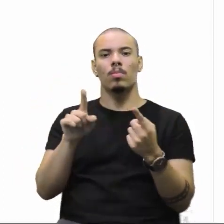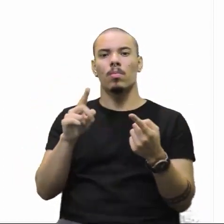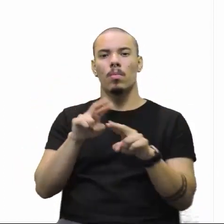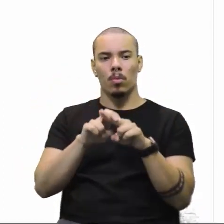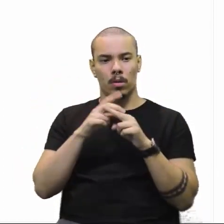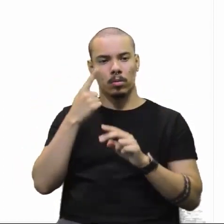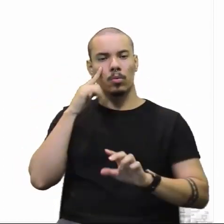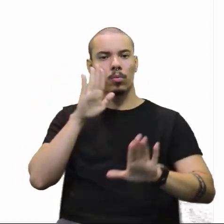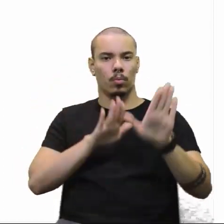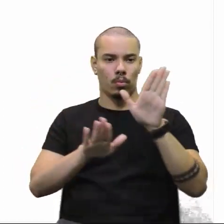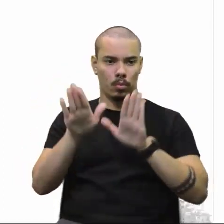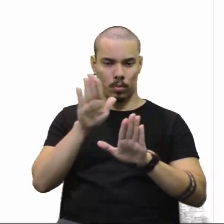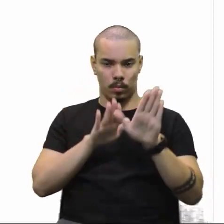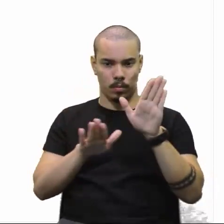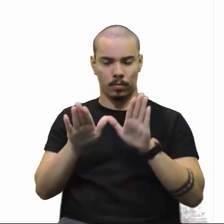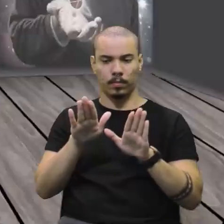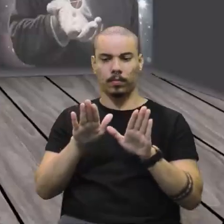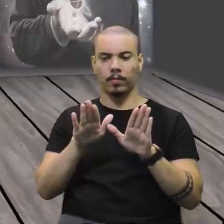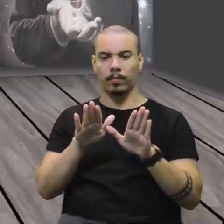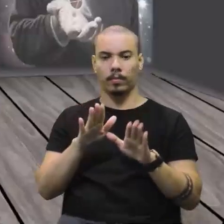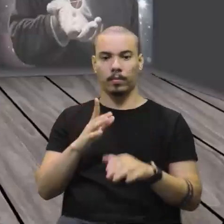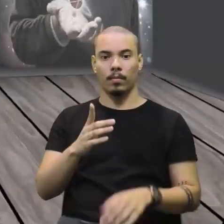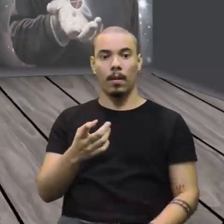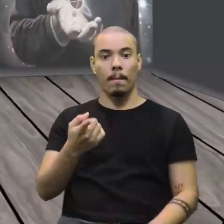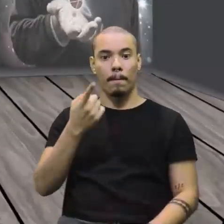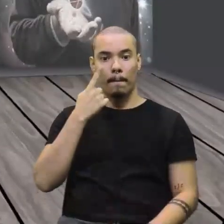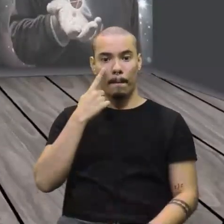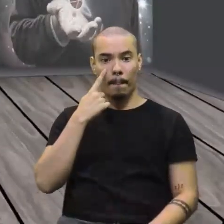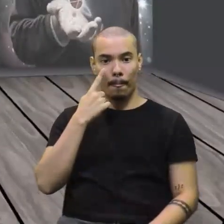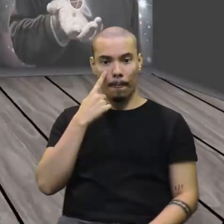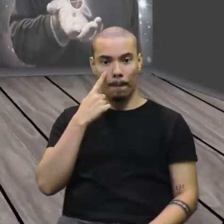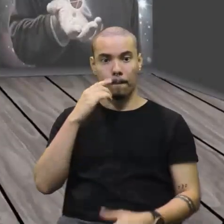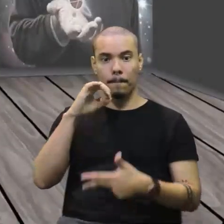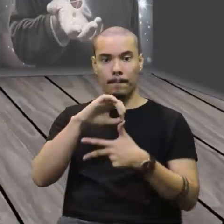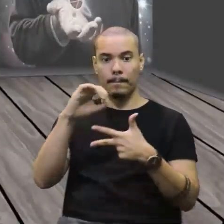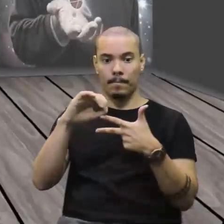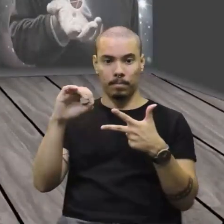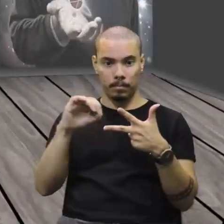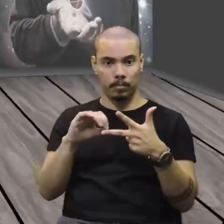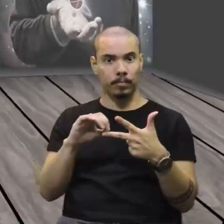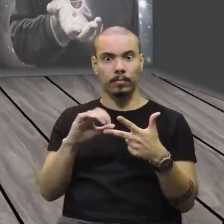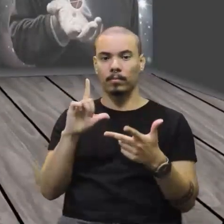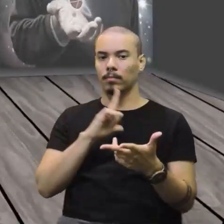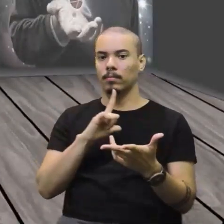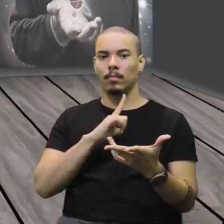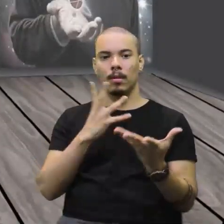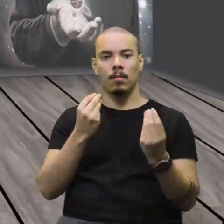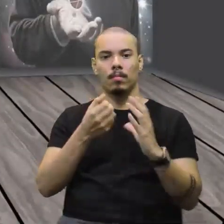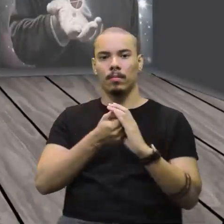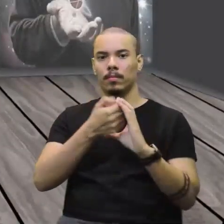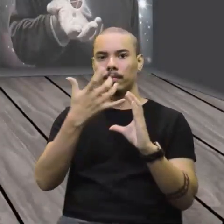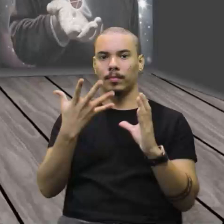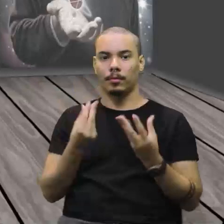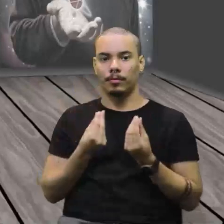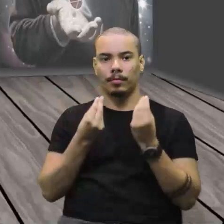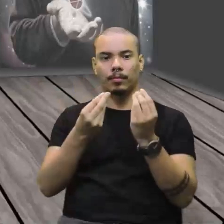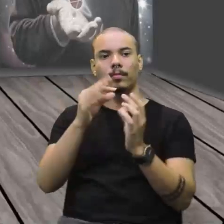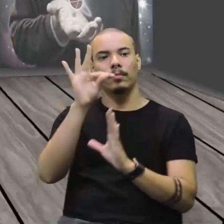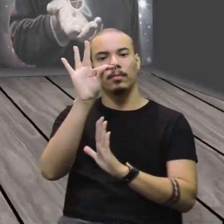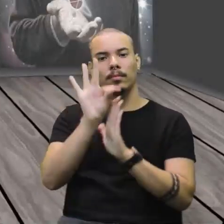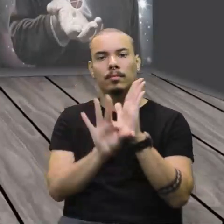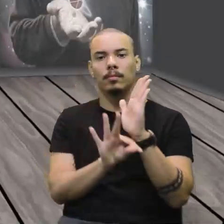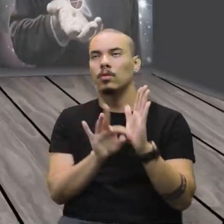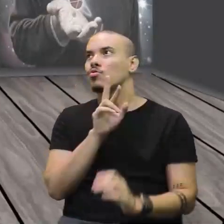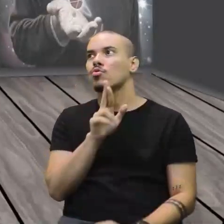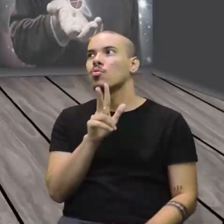com isso. Então, pessoal, dá uma olhadinha aqui. No Enem, é muito característico ele te dar um texto. Não é que